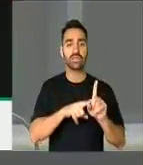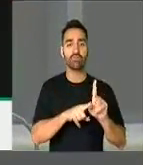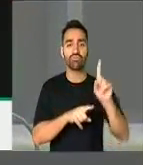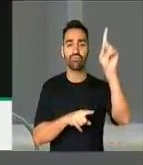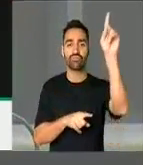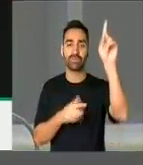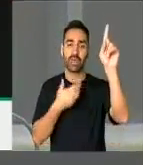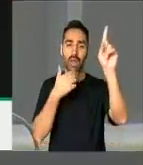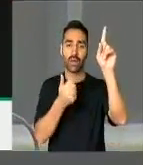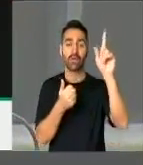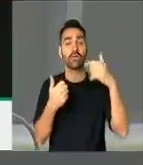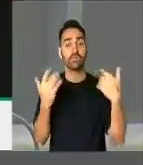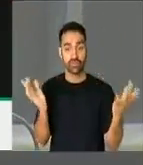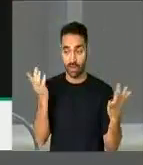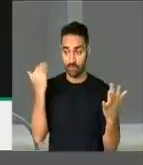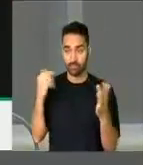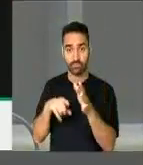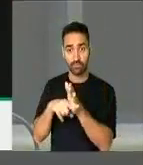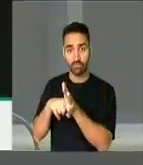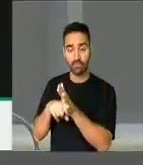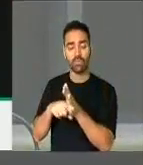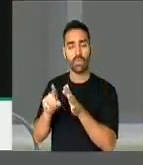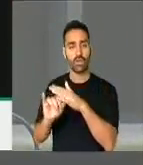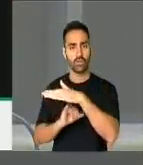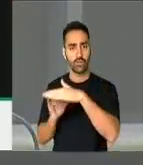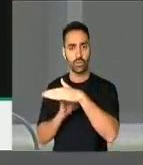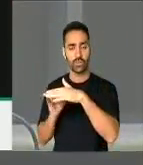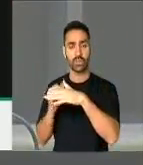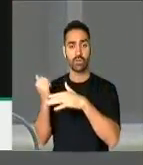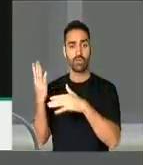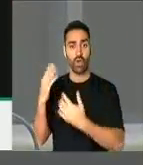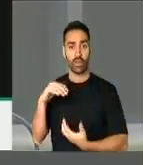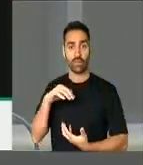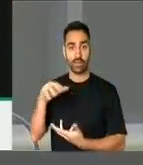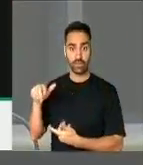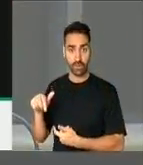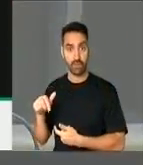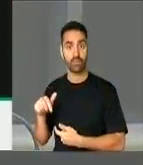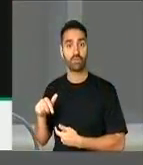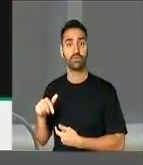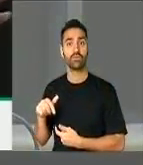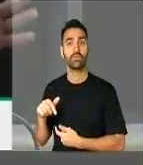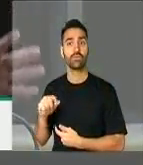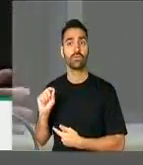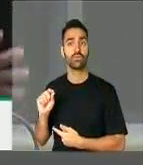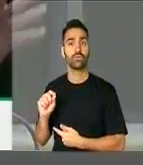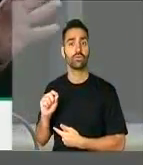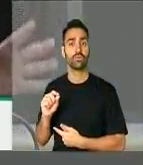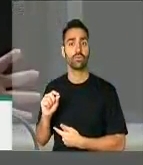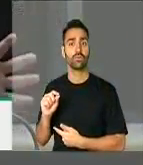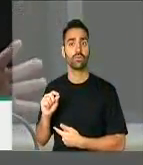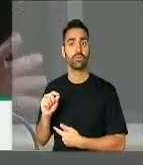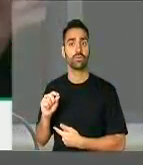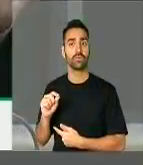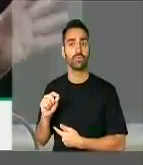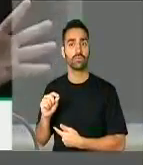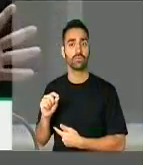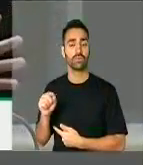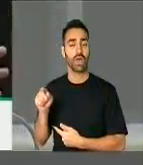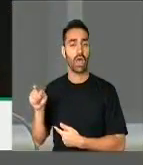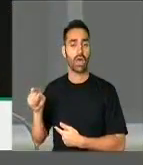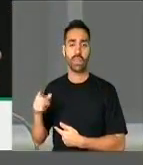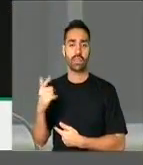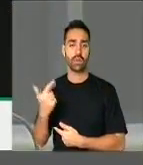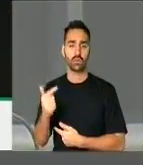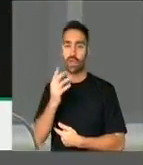está aí a auditoria que foi feita por uma instituição internacional que isenta Lula de qualquer problema junto aos escândalos